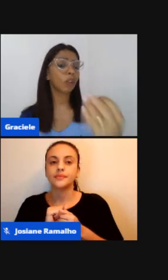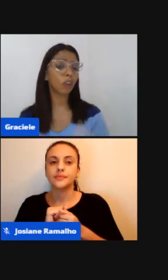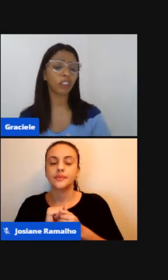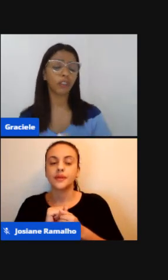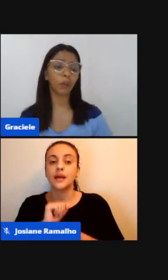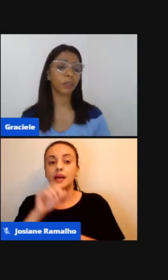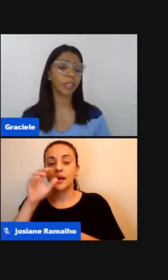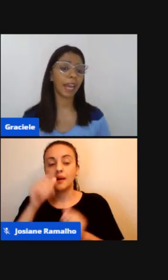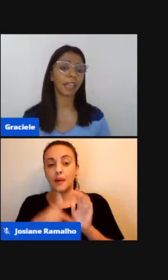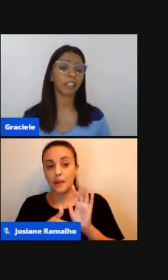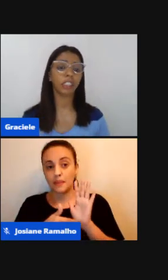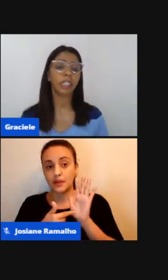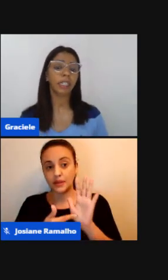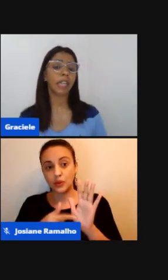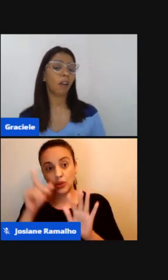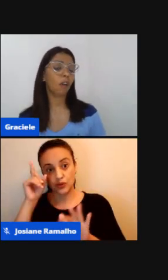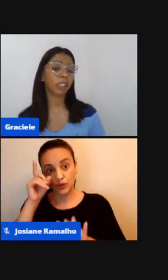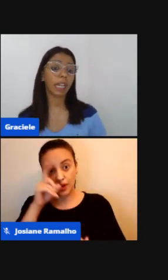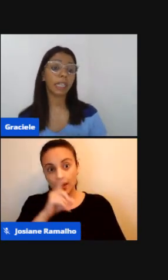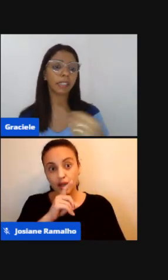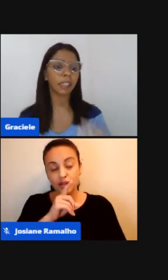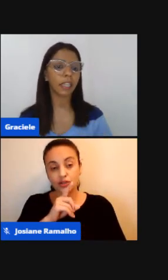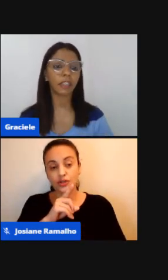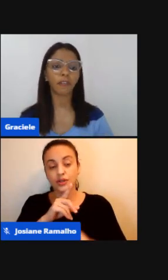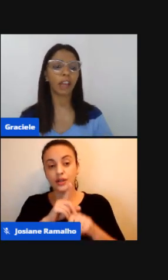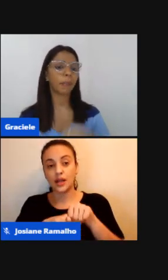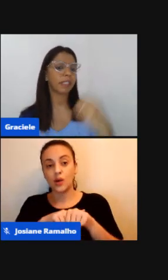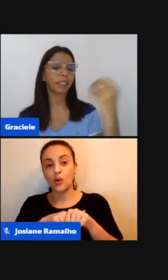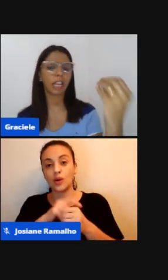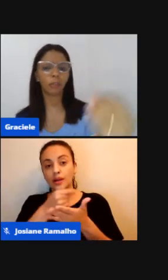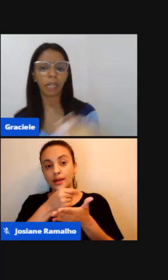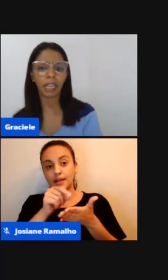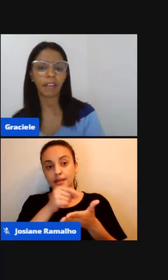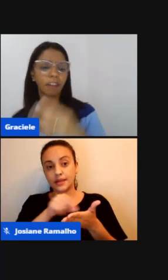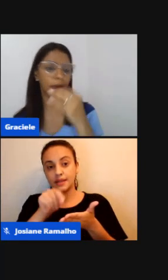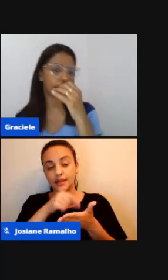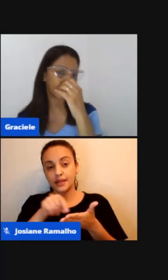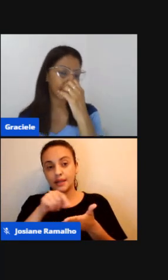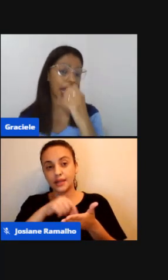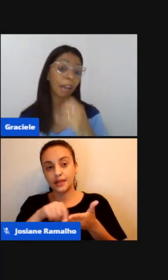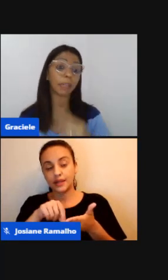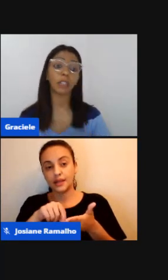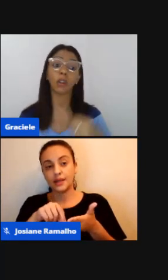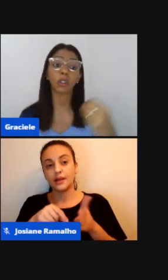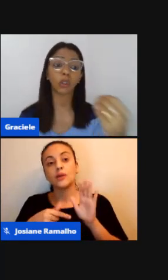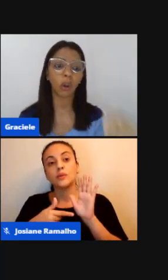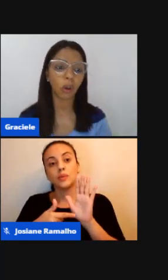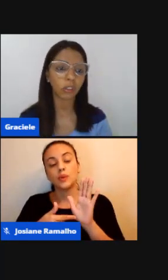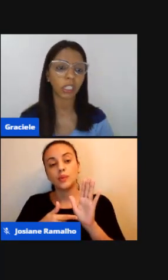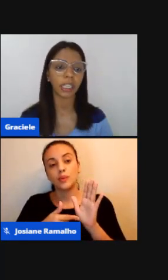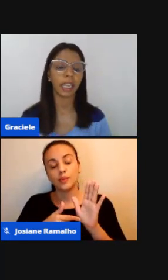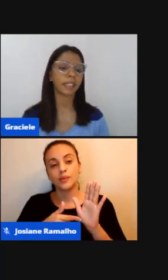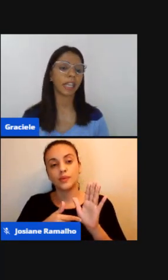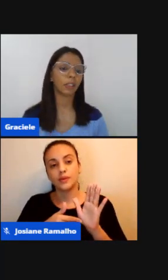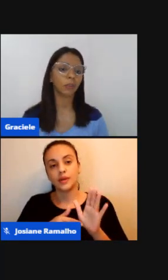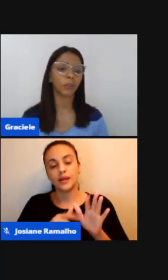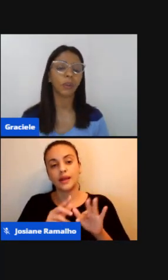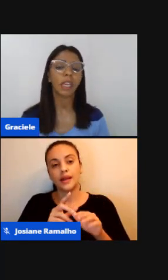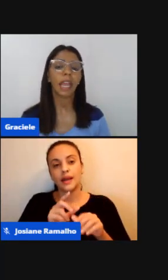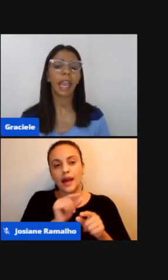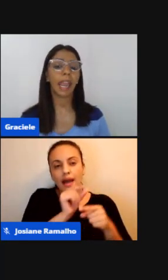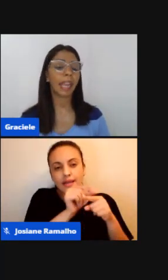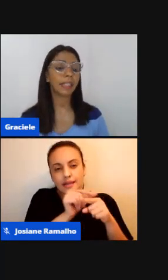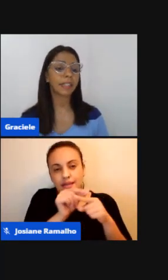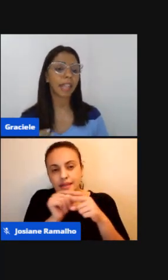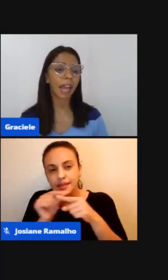ele apresentou dificuldade na hora da escrita, foi apresentado para ele a família silábica, notou-se que esse